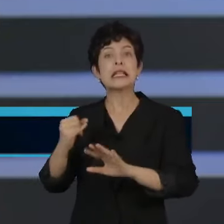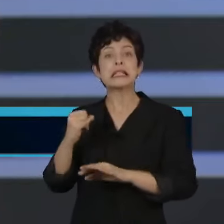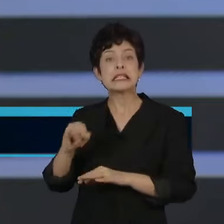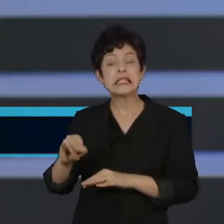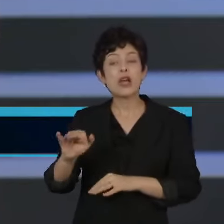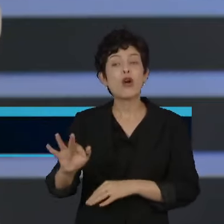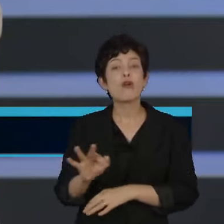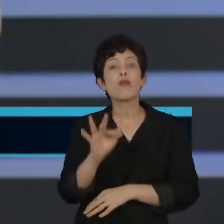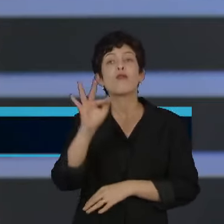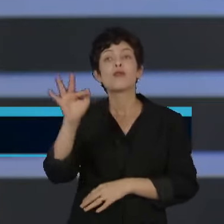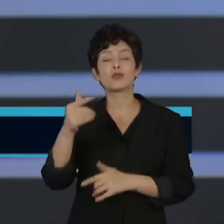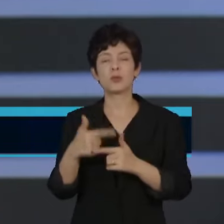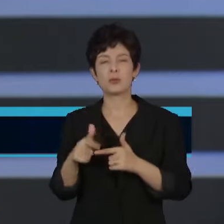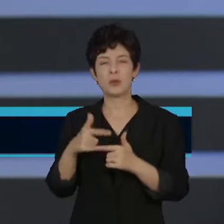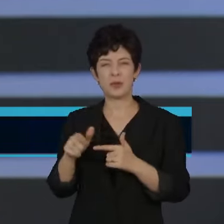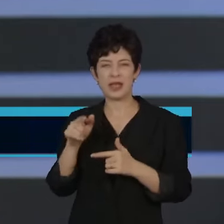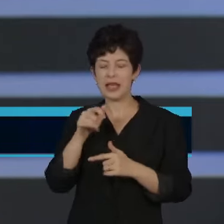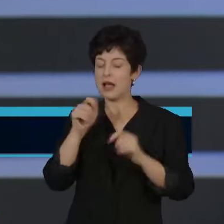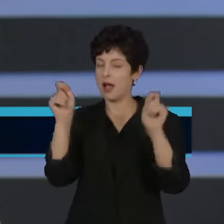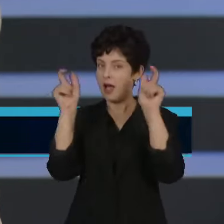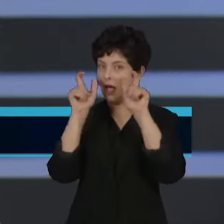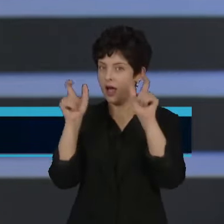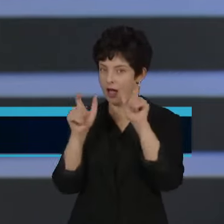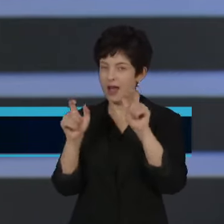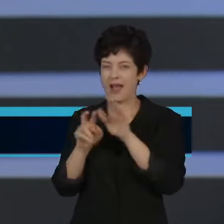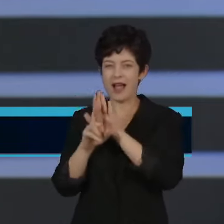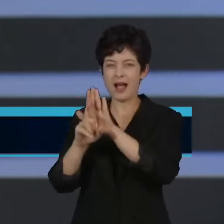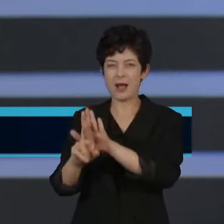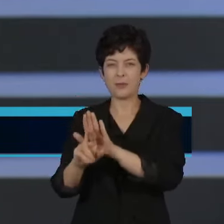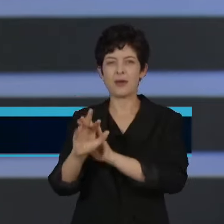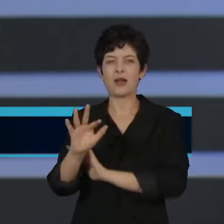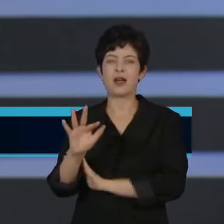gerar um problema futuro, como alertou lá o representante